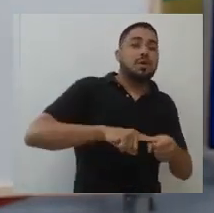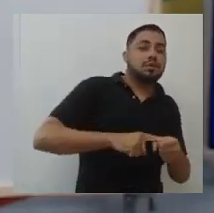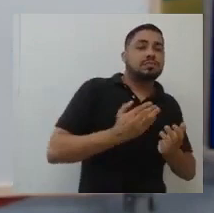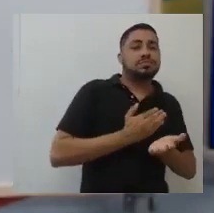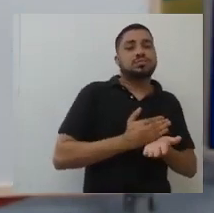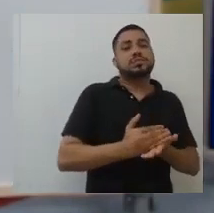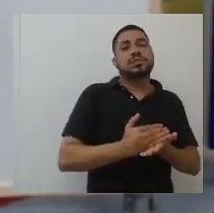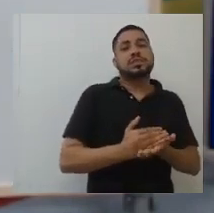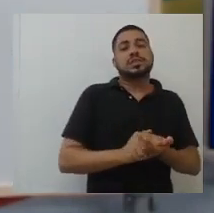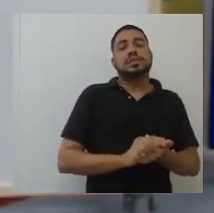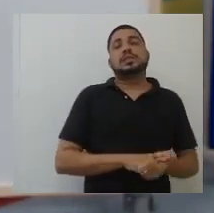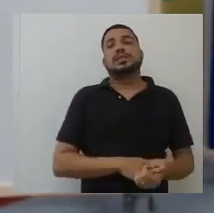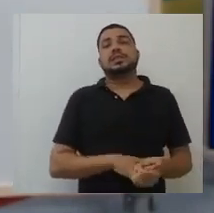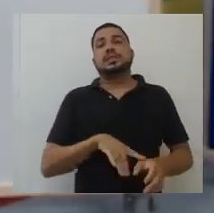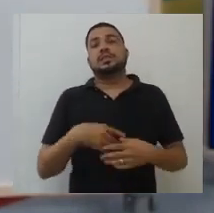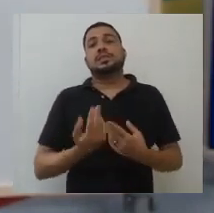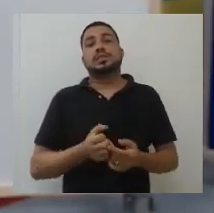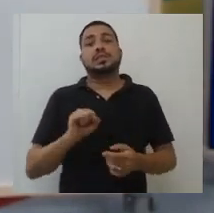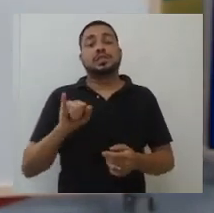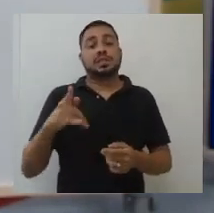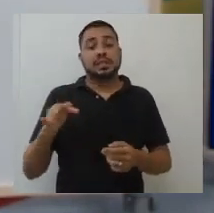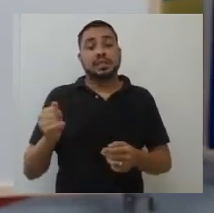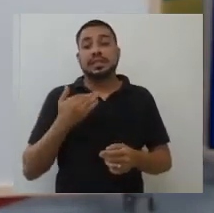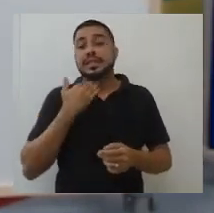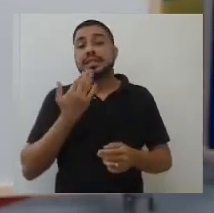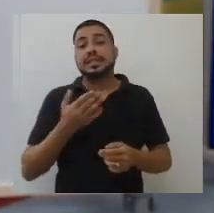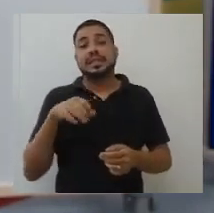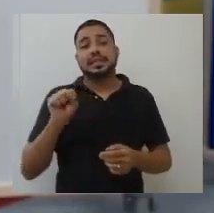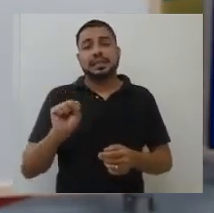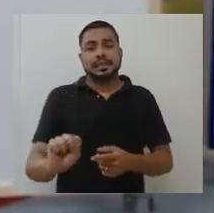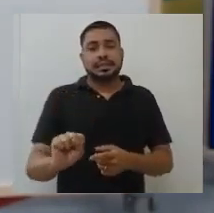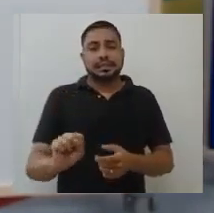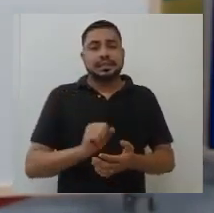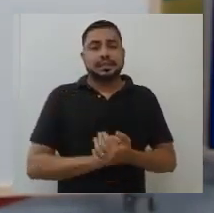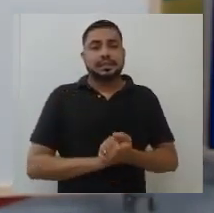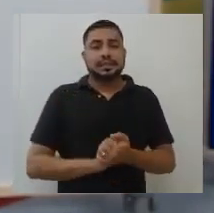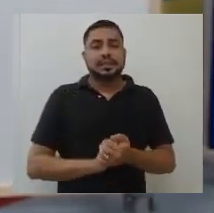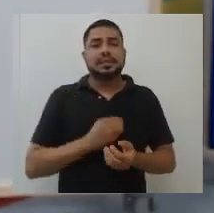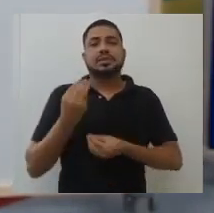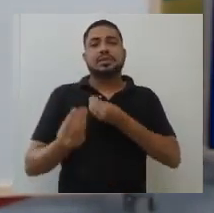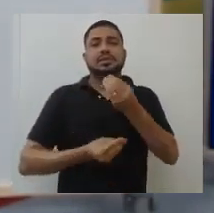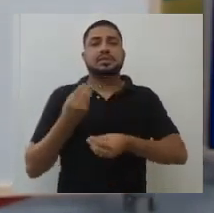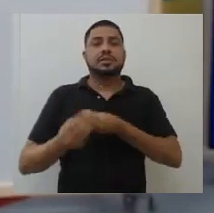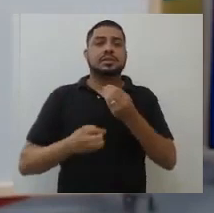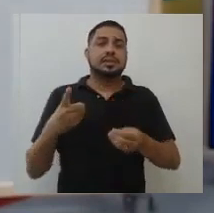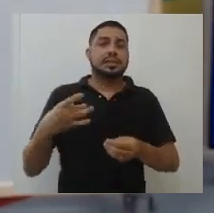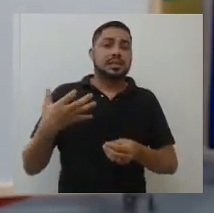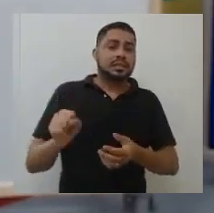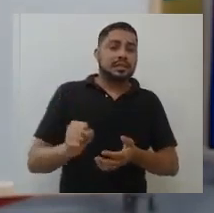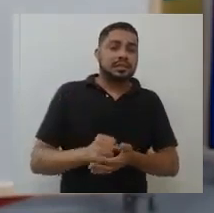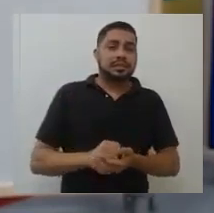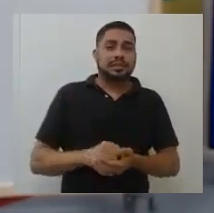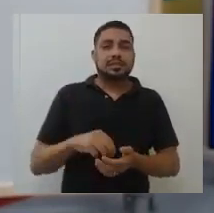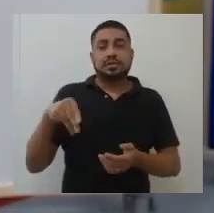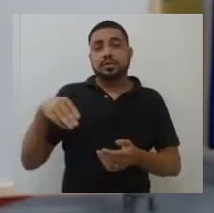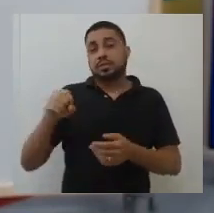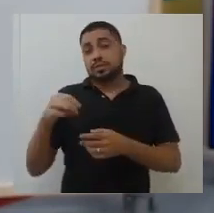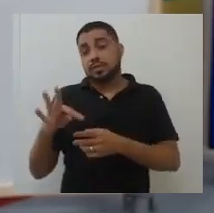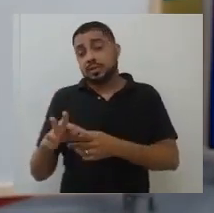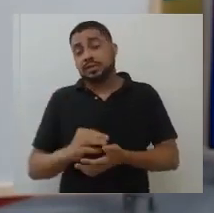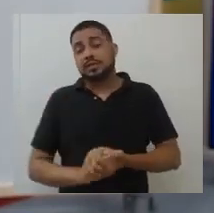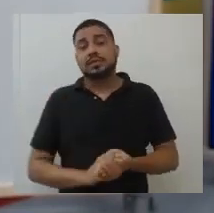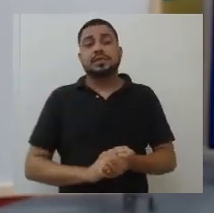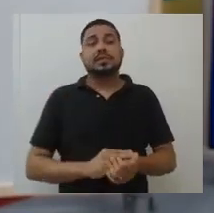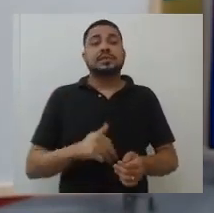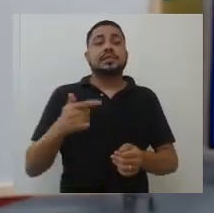she doesn't work, sem o S. Aquelas regras não servem mais de nada. Como é que seria o does com o not, Rafael, na forma abreviada? Ficaria